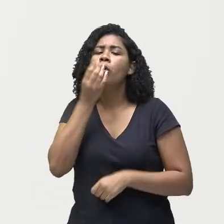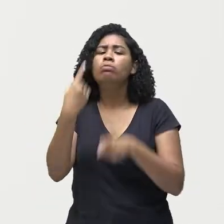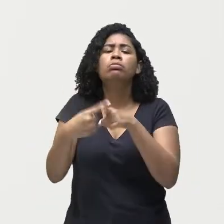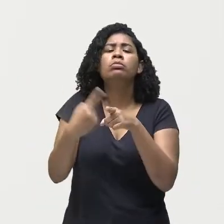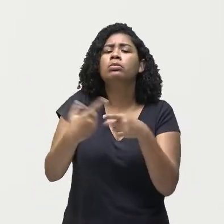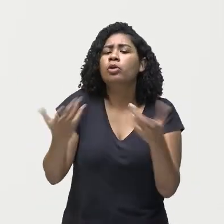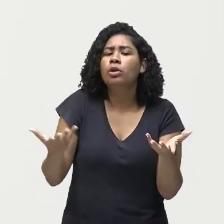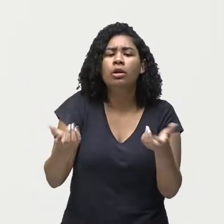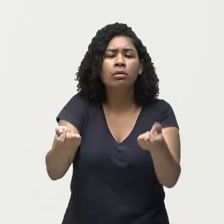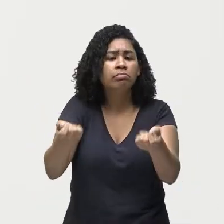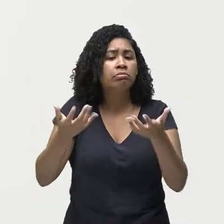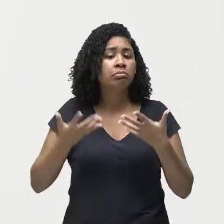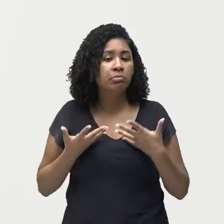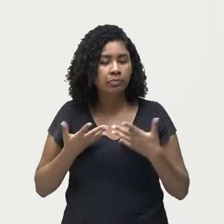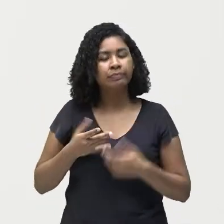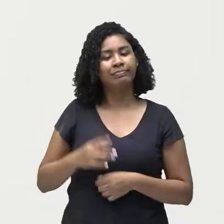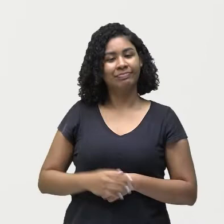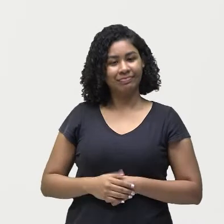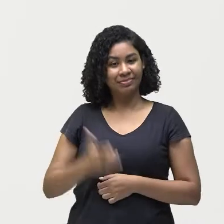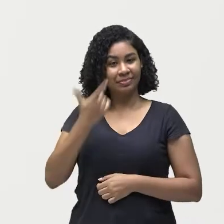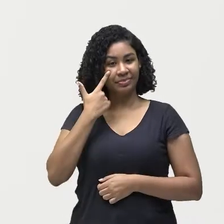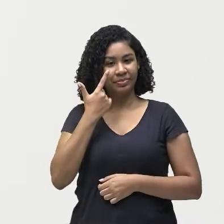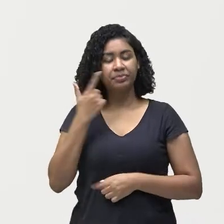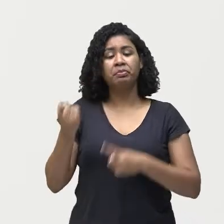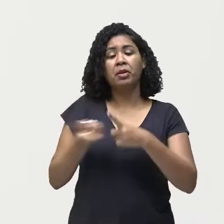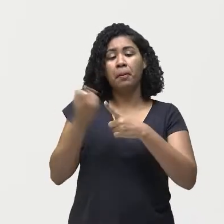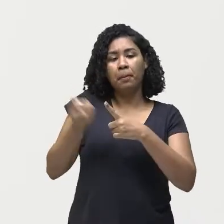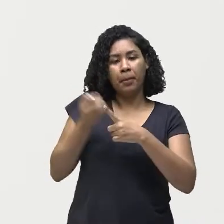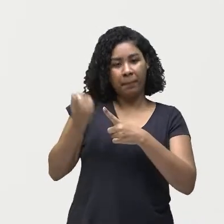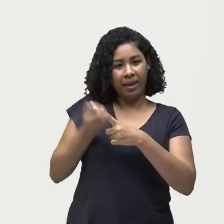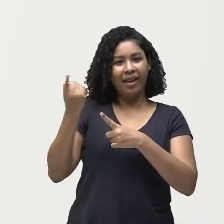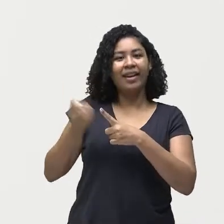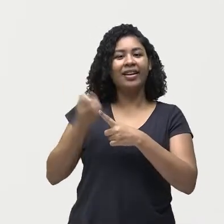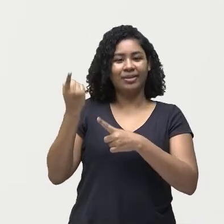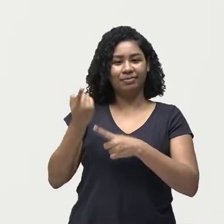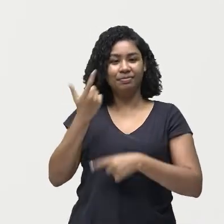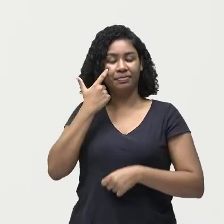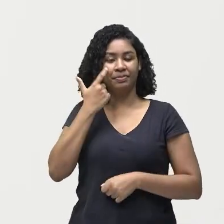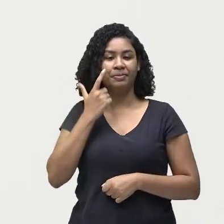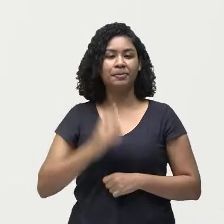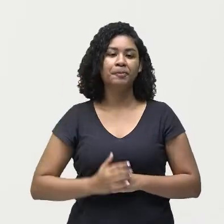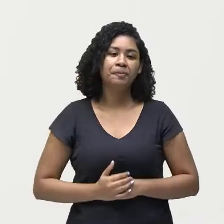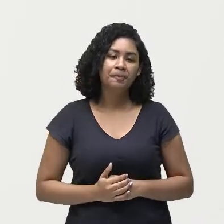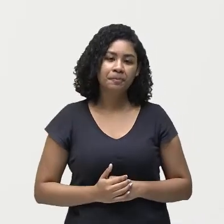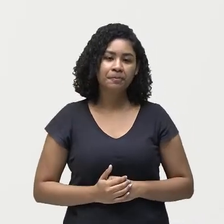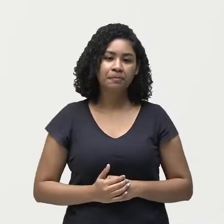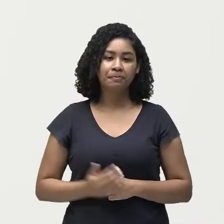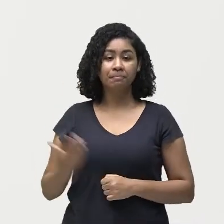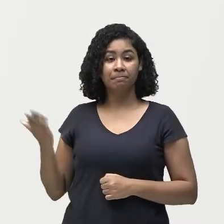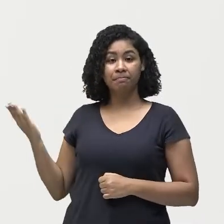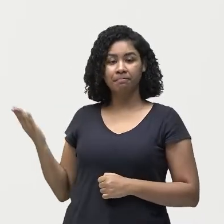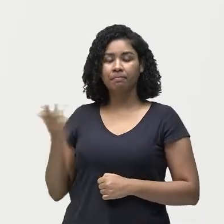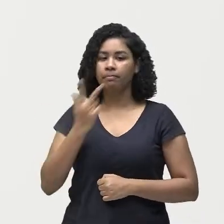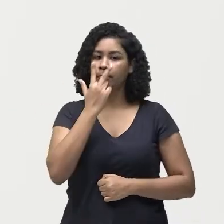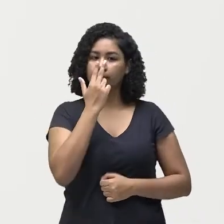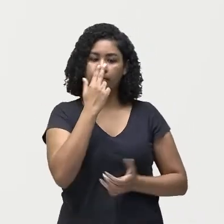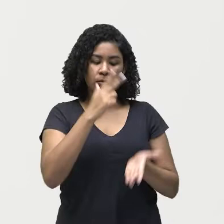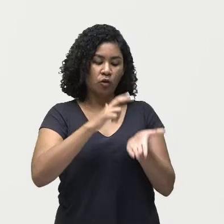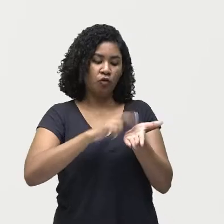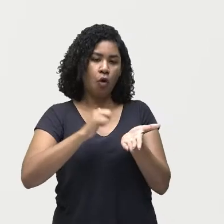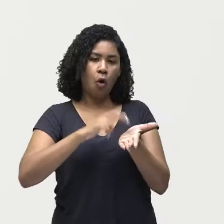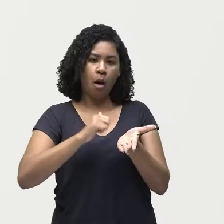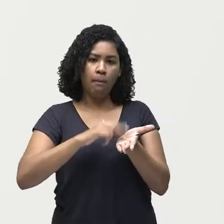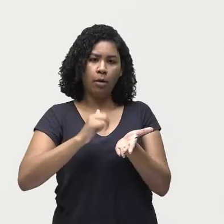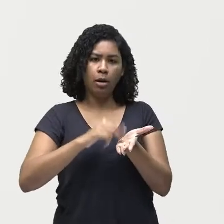de leitura? Então, the first one, a primeira é que ela aumenta o